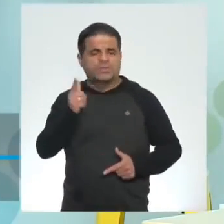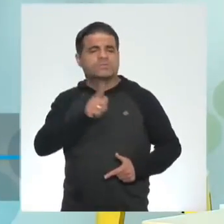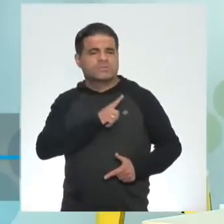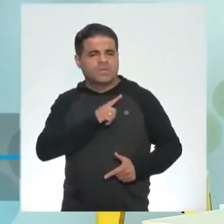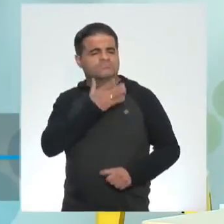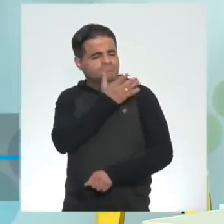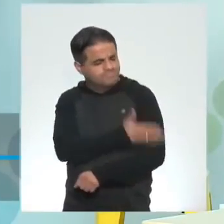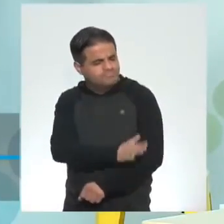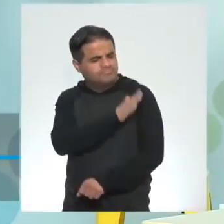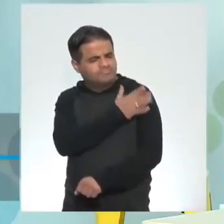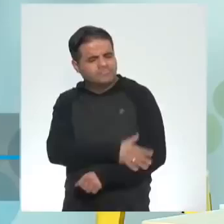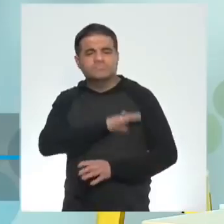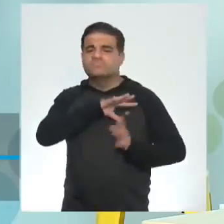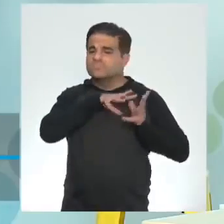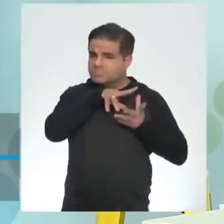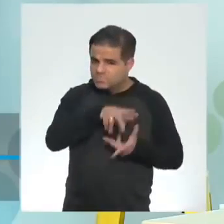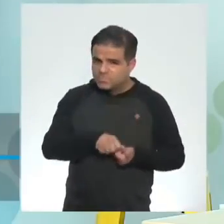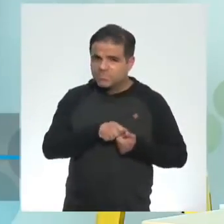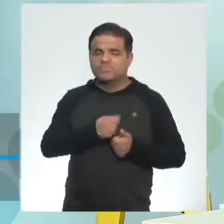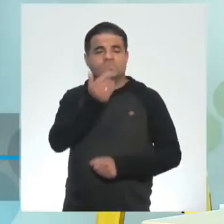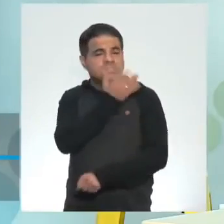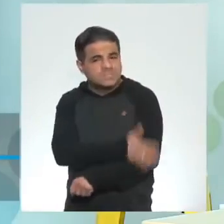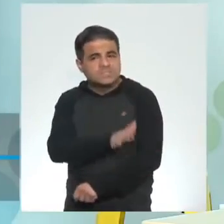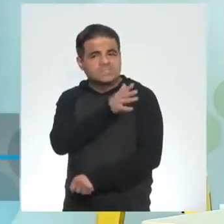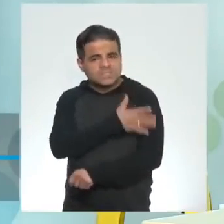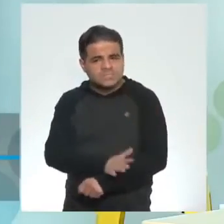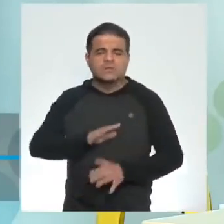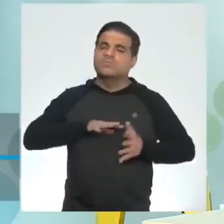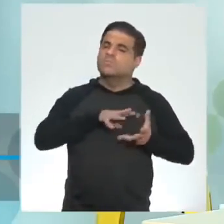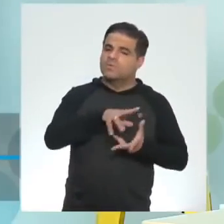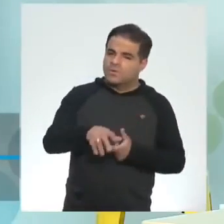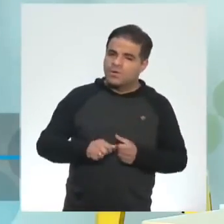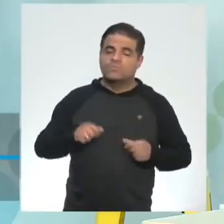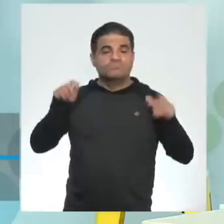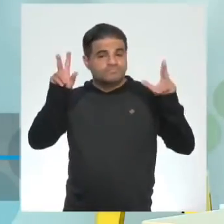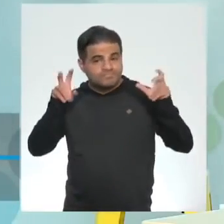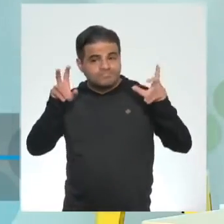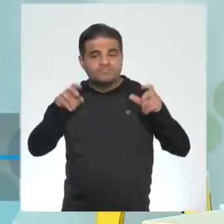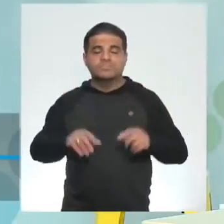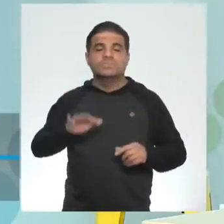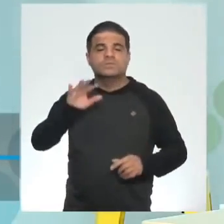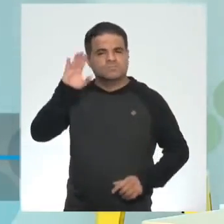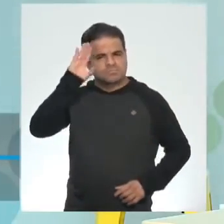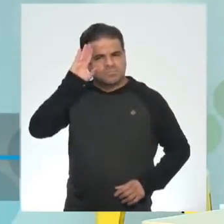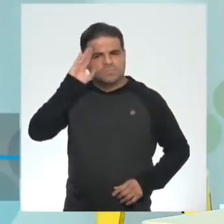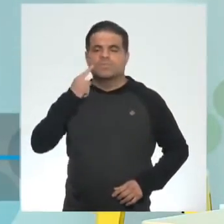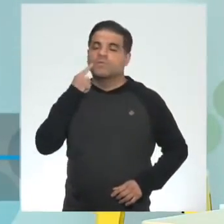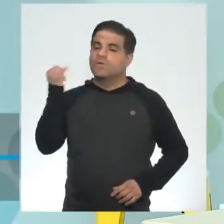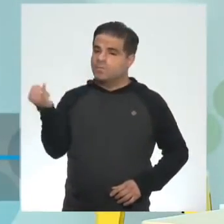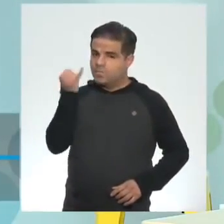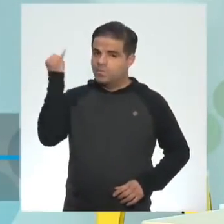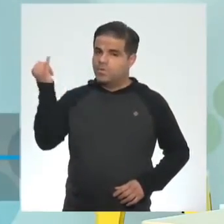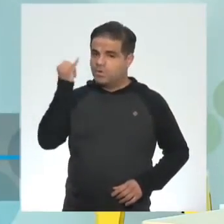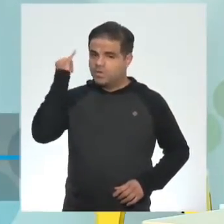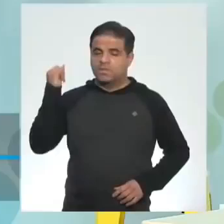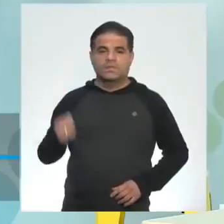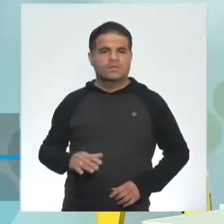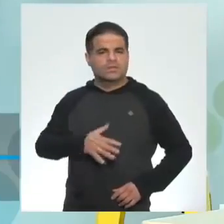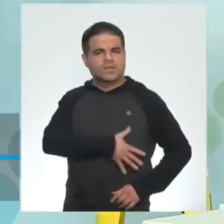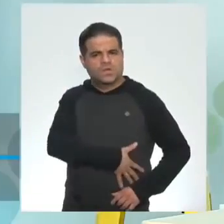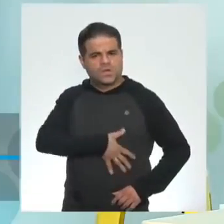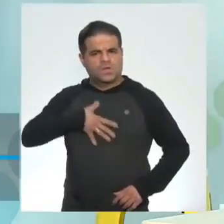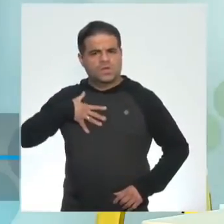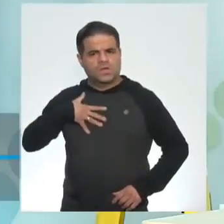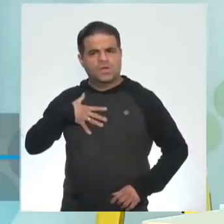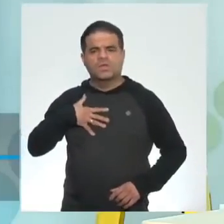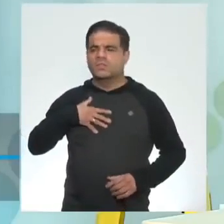existem, treinamento internacional, treinamento nacional, a questão do fardamento, muito importante, né? Por que a farda